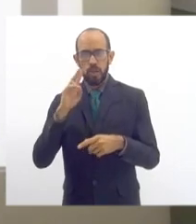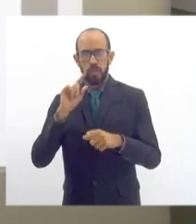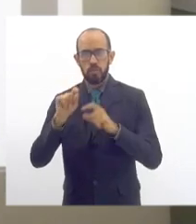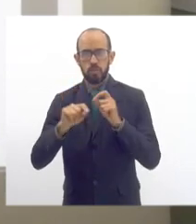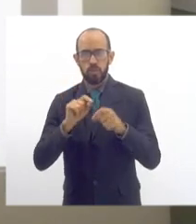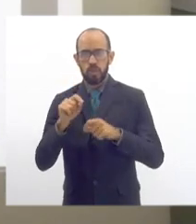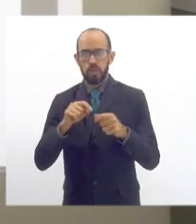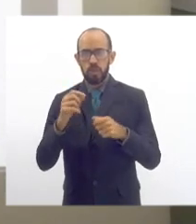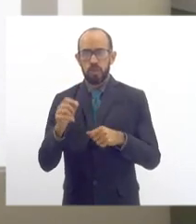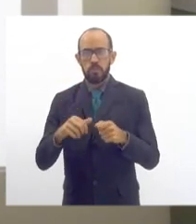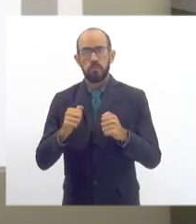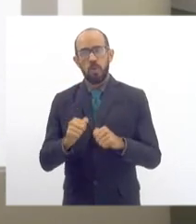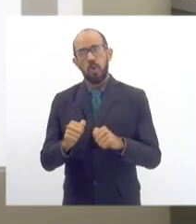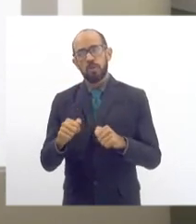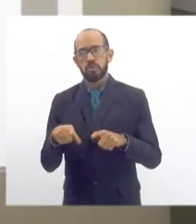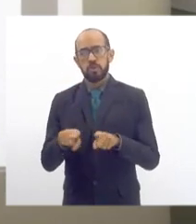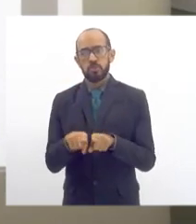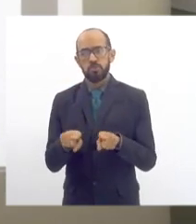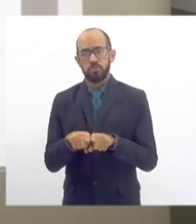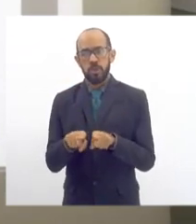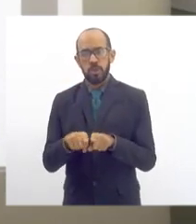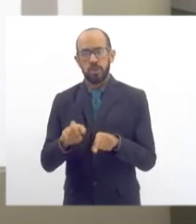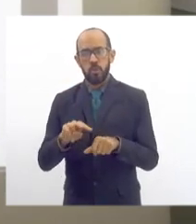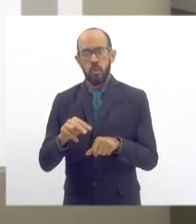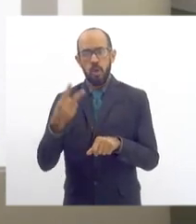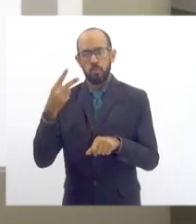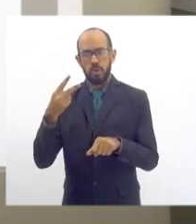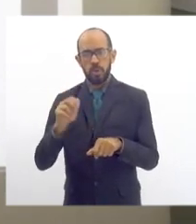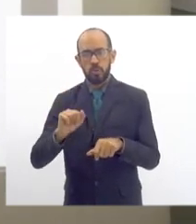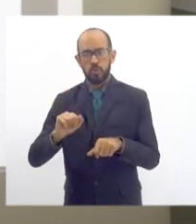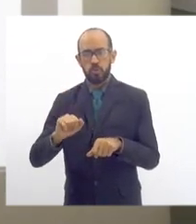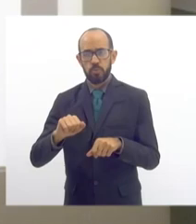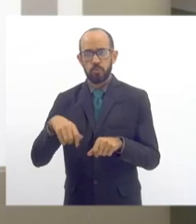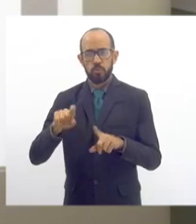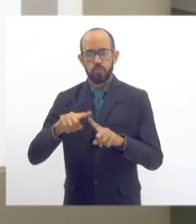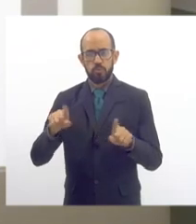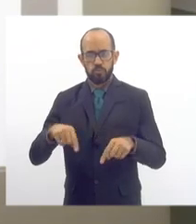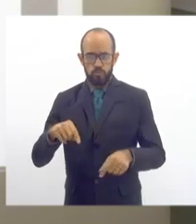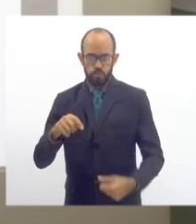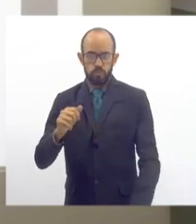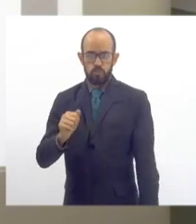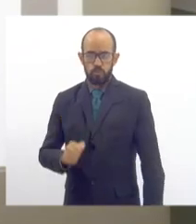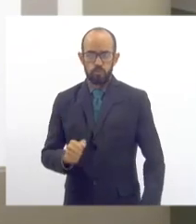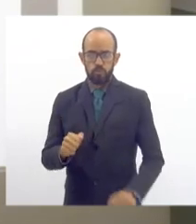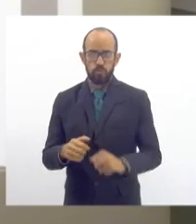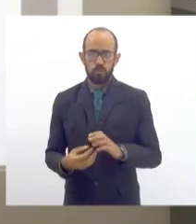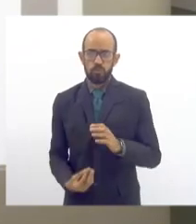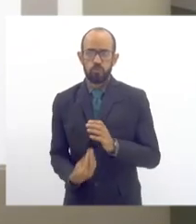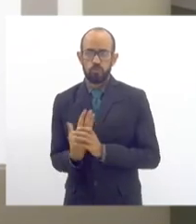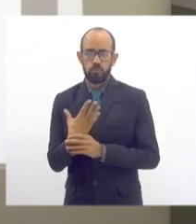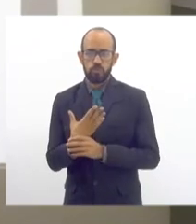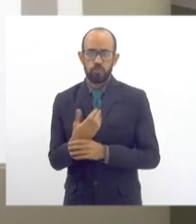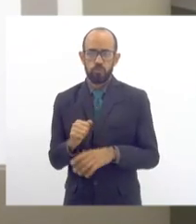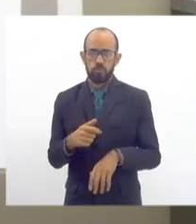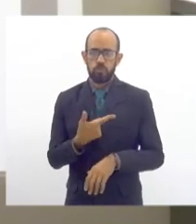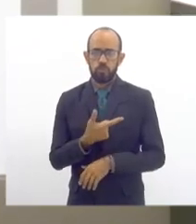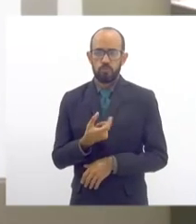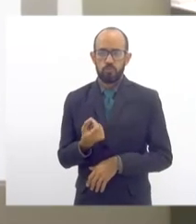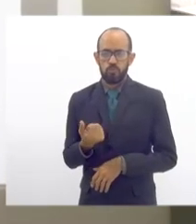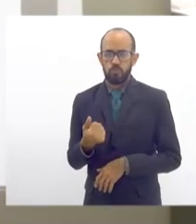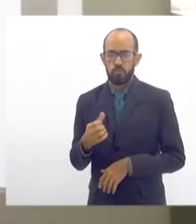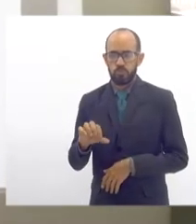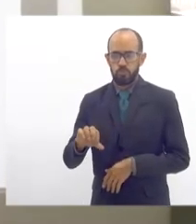suscetível a um aumento que o governador poderia conceder a todo o funcionalismo público em 2023 e em